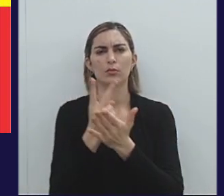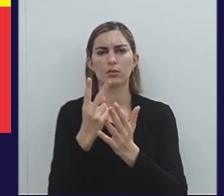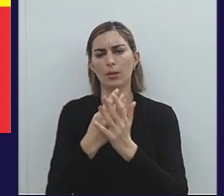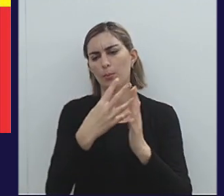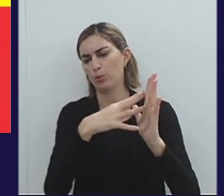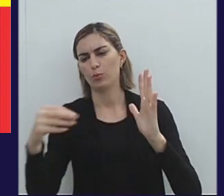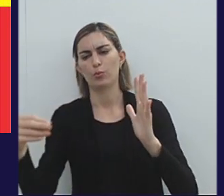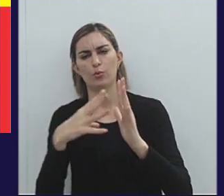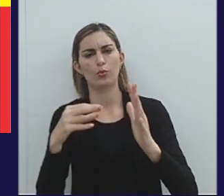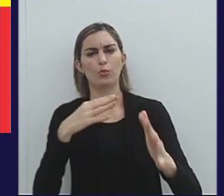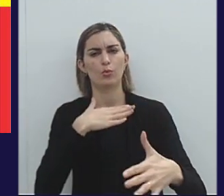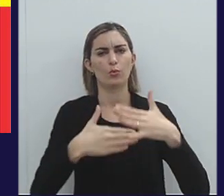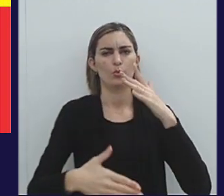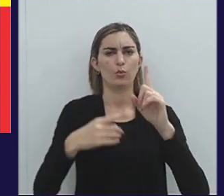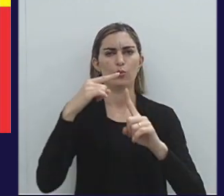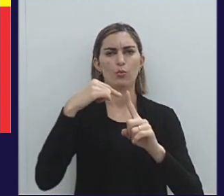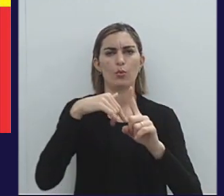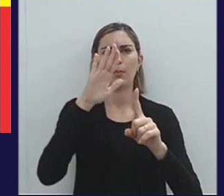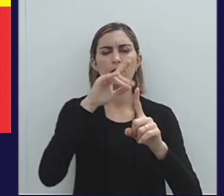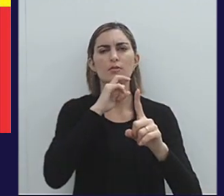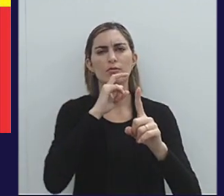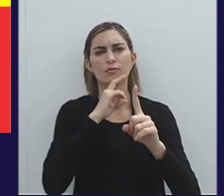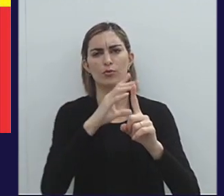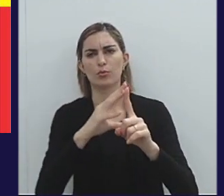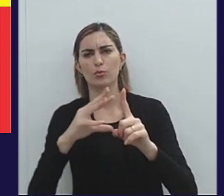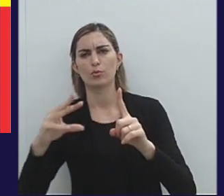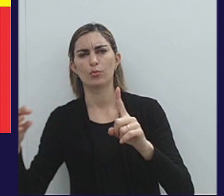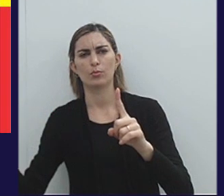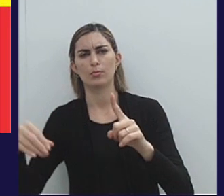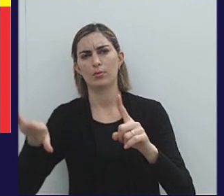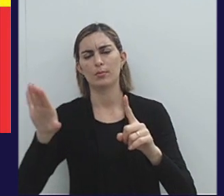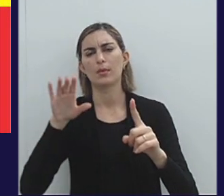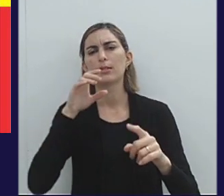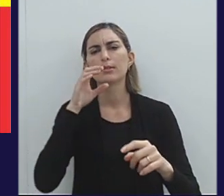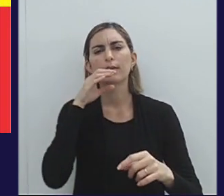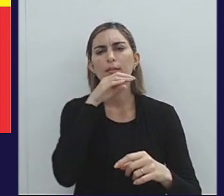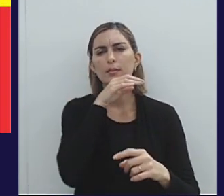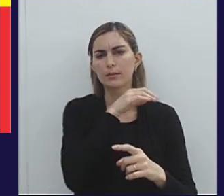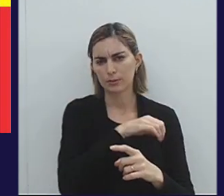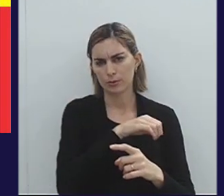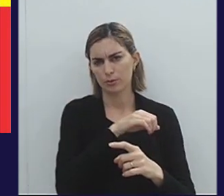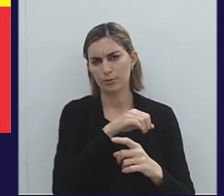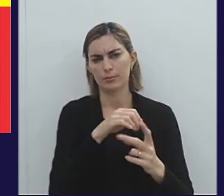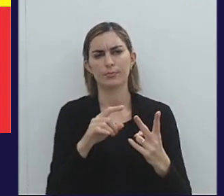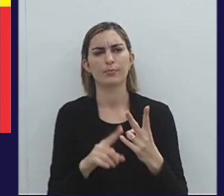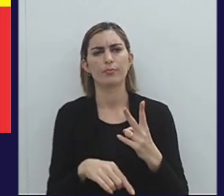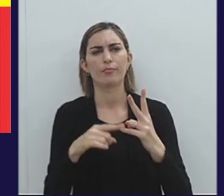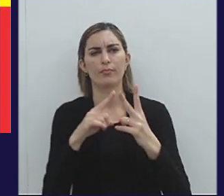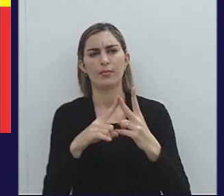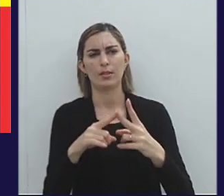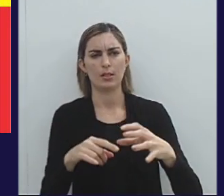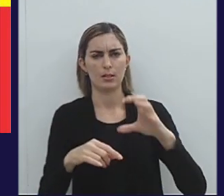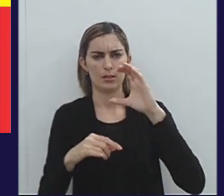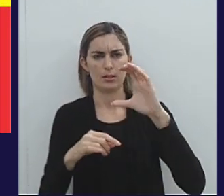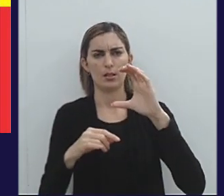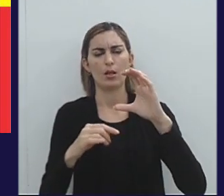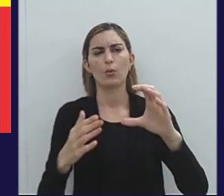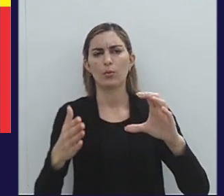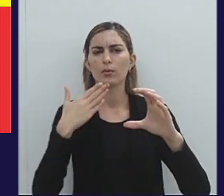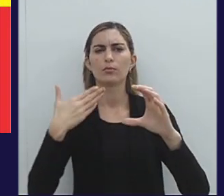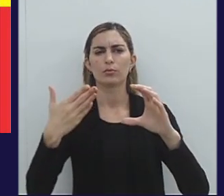sempre transferido dos corpos mais frios em direção aos corpos mais quentes. Letra